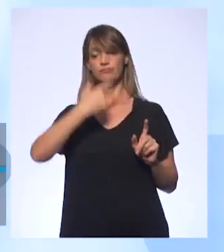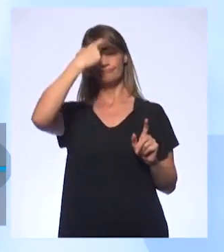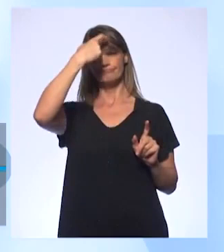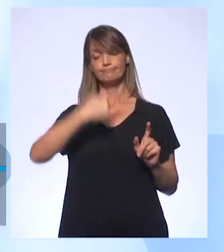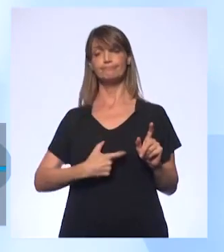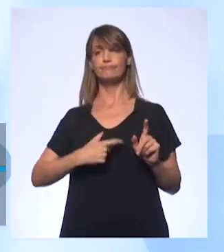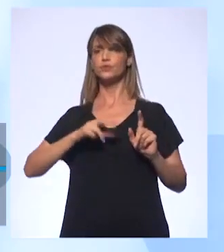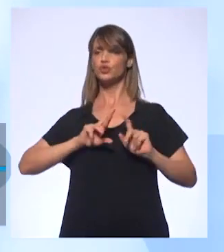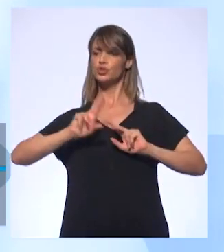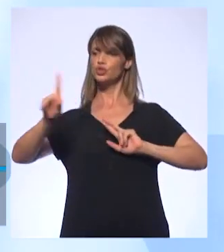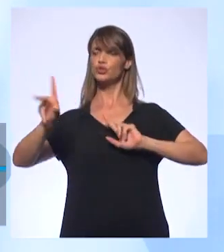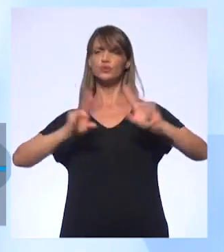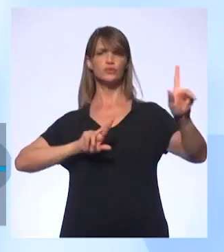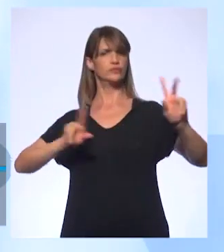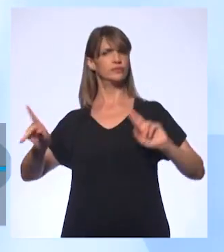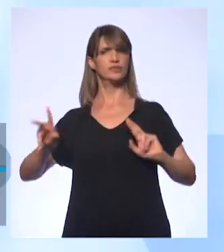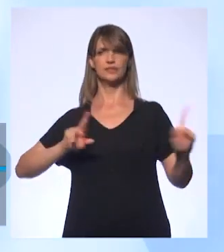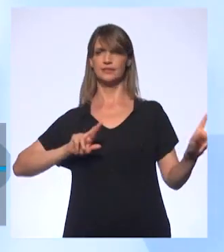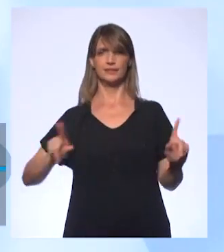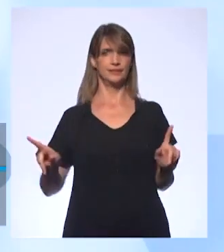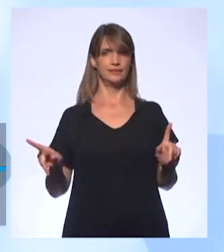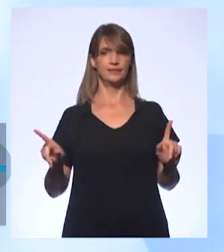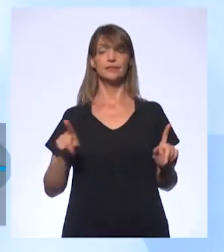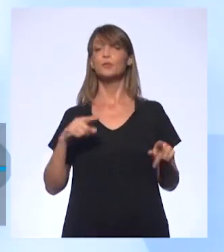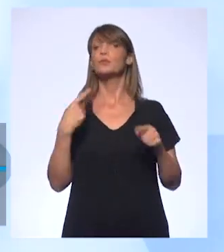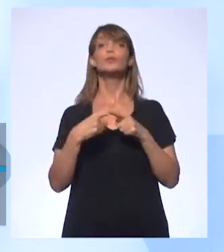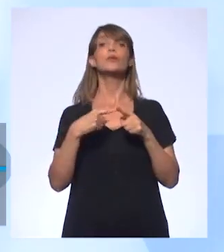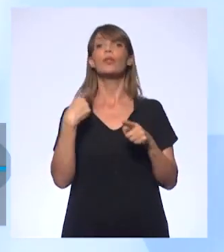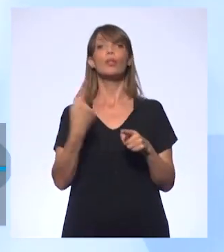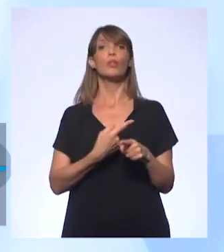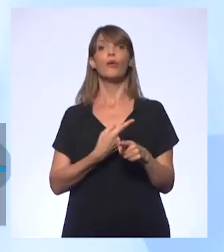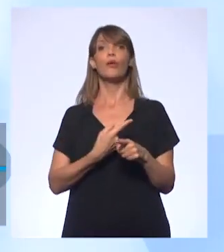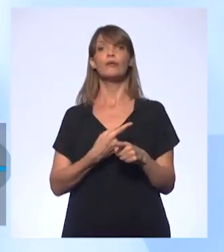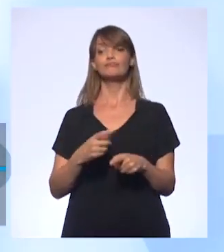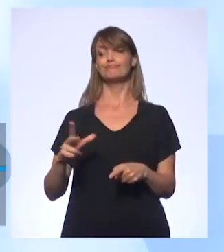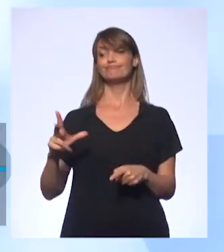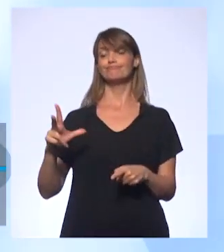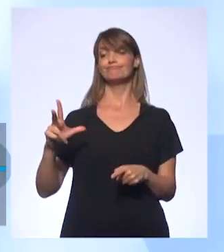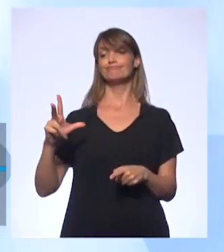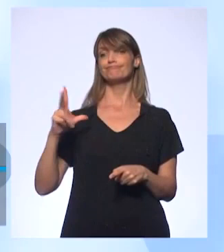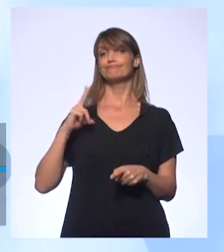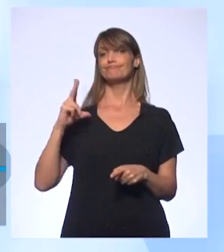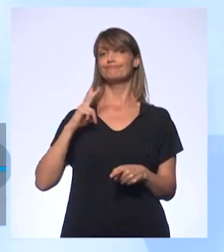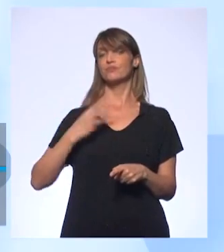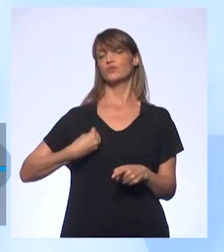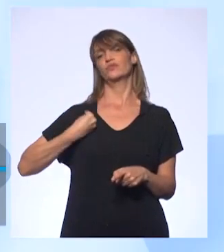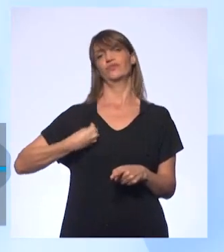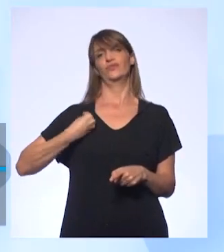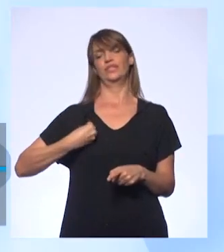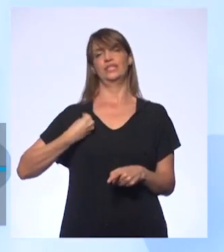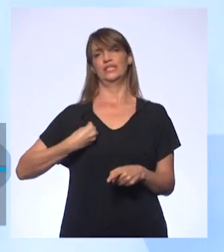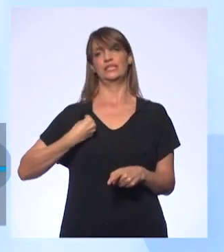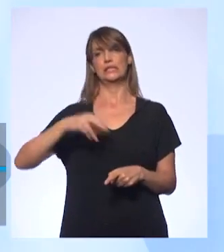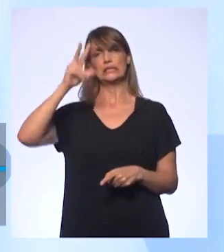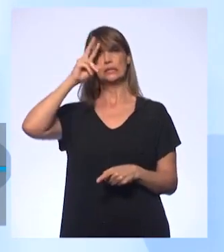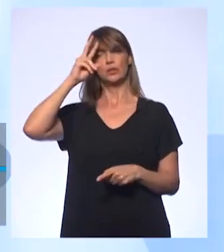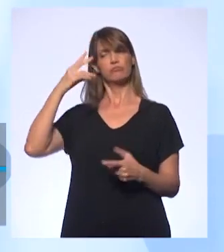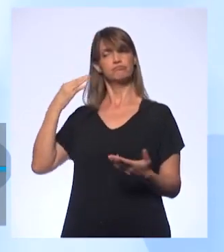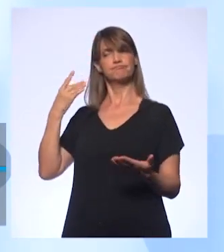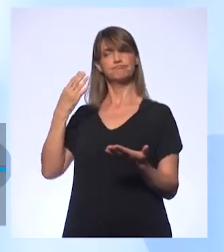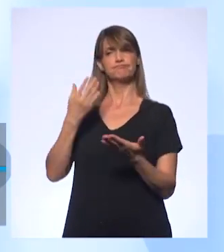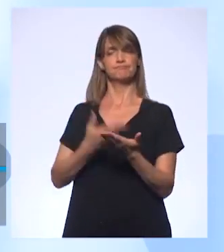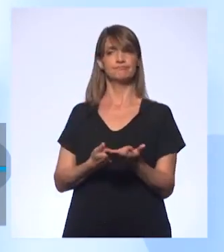seres diferentes, né? Porque nós temos singularidades, nós temos identidade, nós temos história. Mas